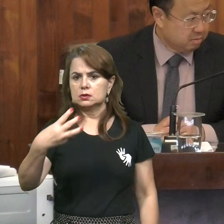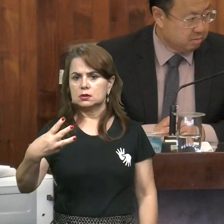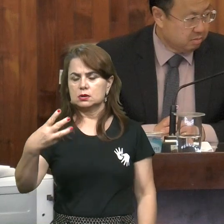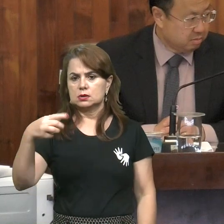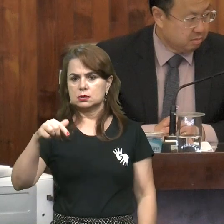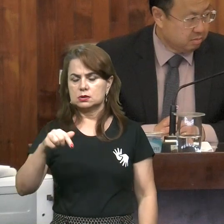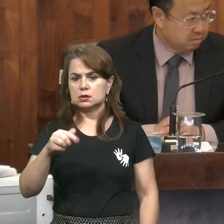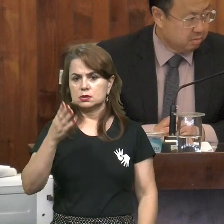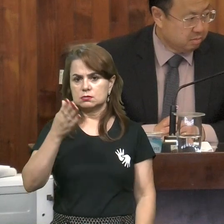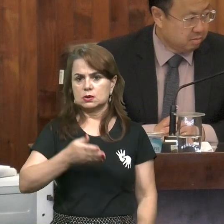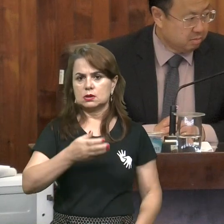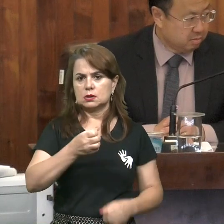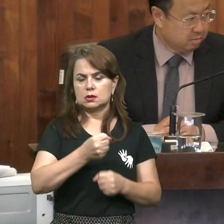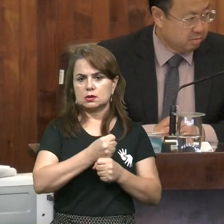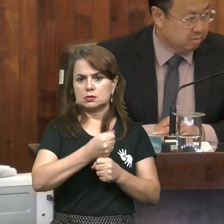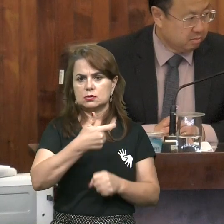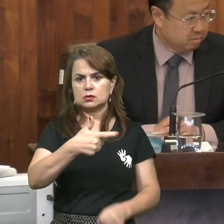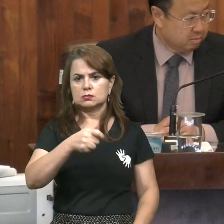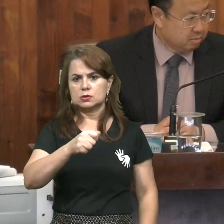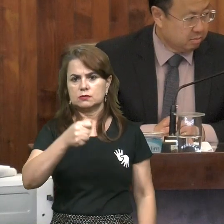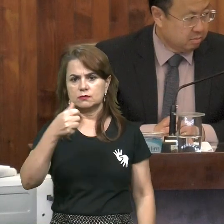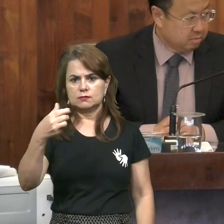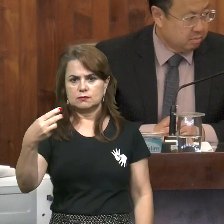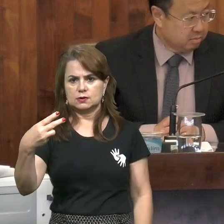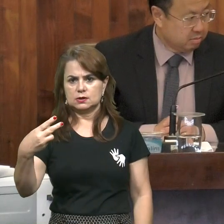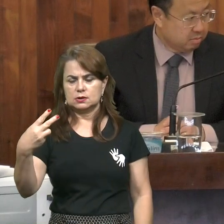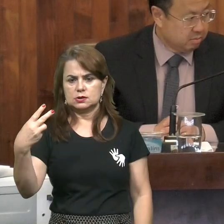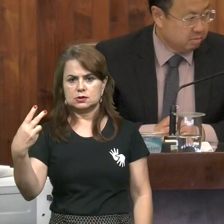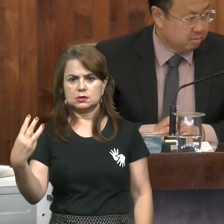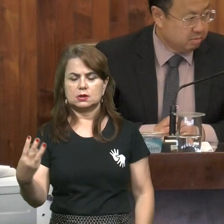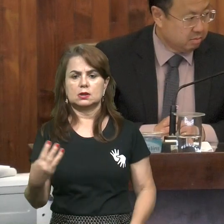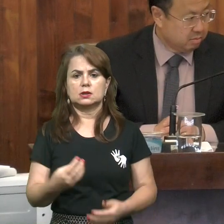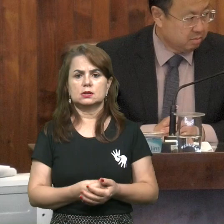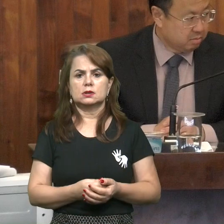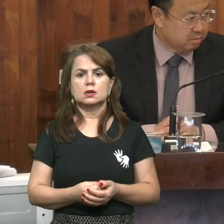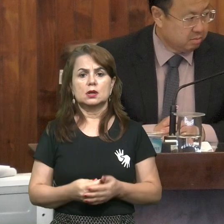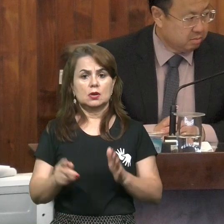137/2023, que dispõe sobre o direito do autismo, viesse à pauta.